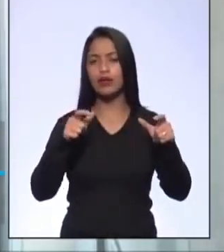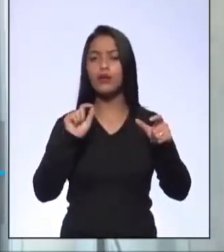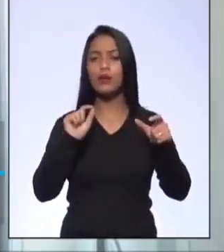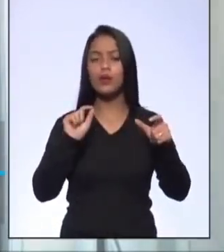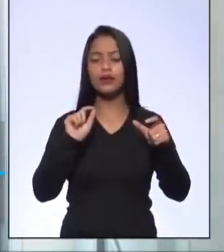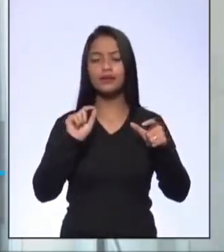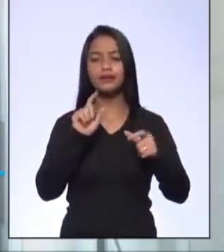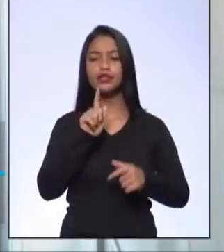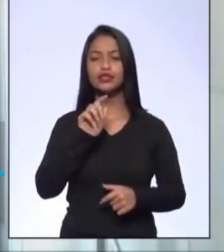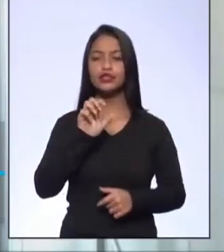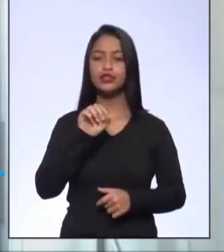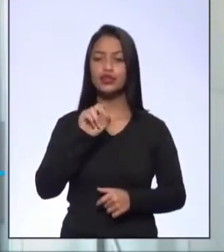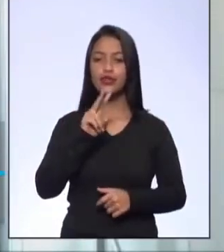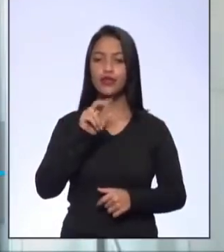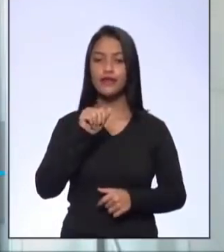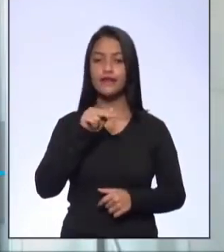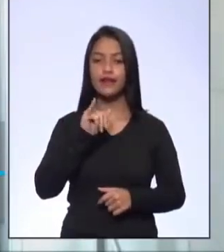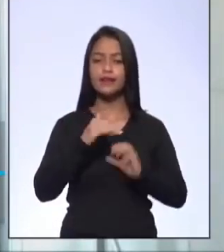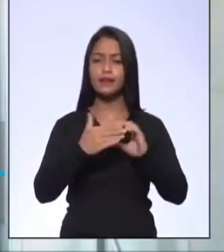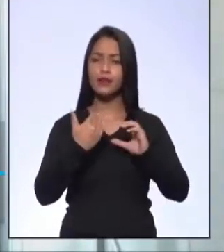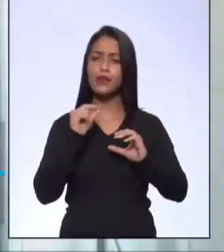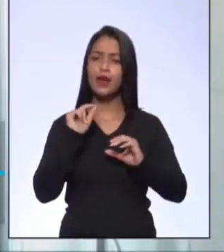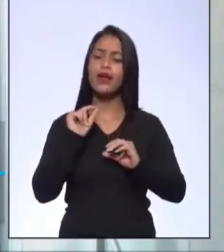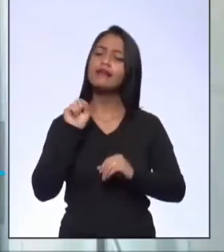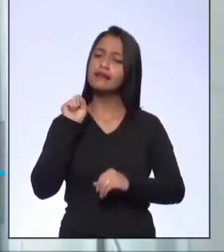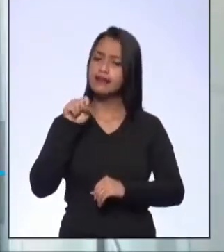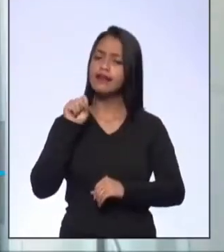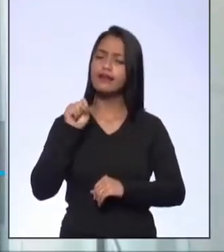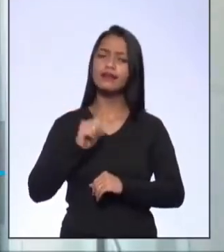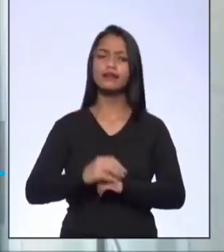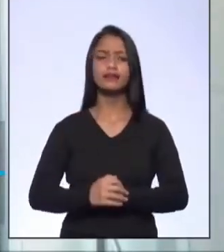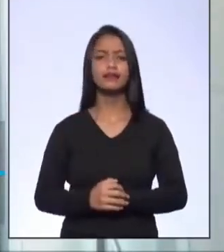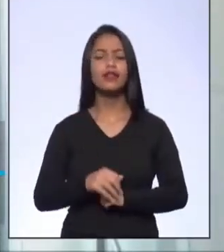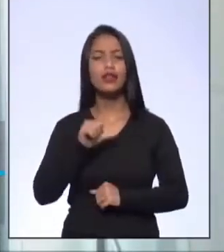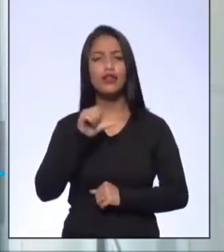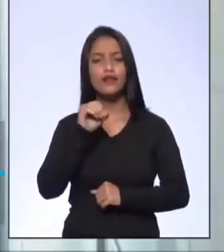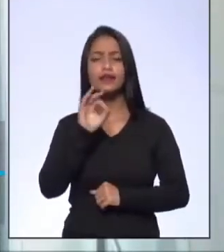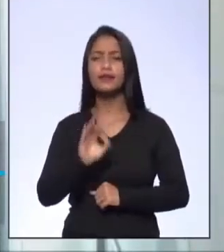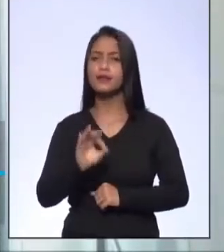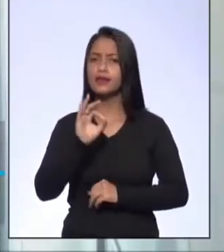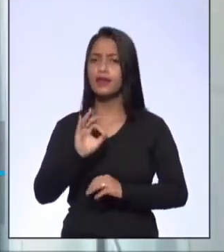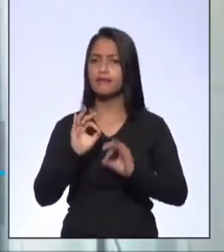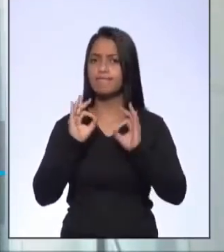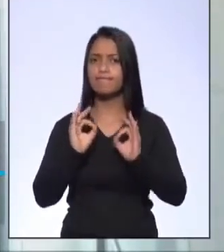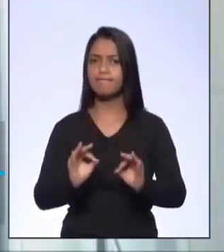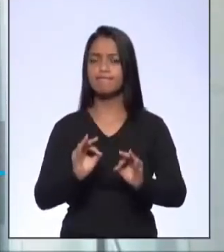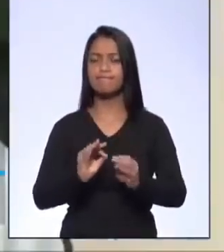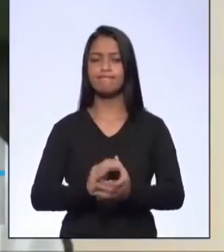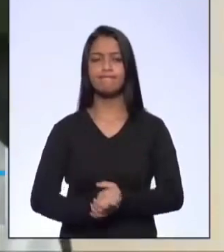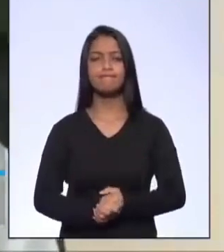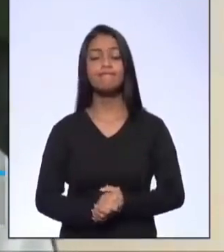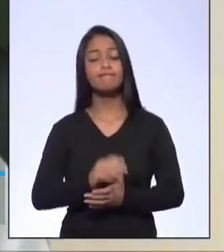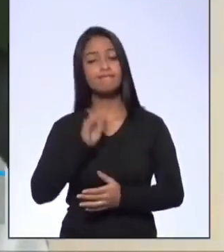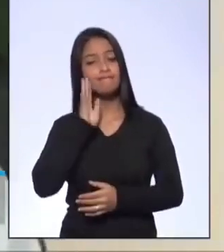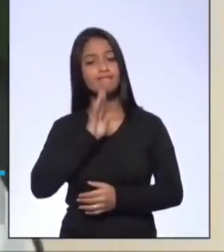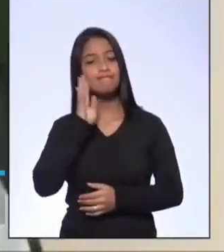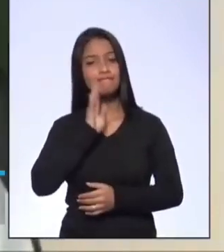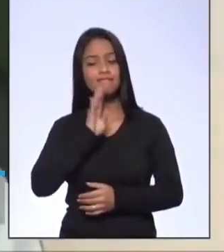a Giovanides, sim, tem 80% de certeza. Legal, esse 80% legal.